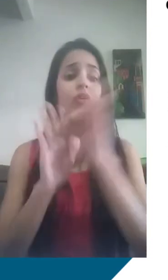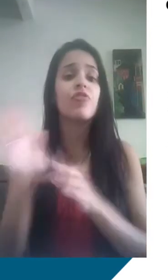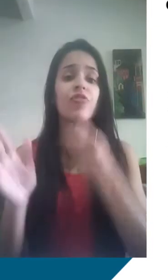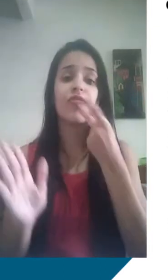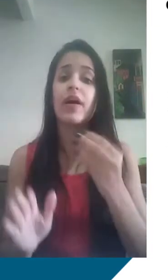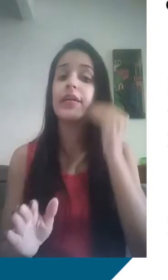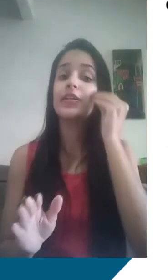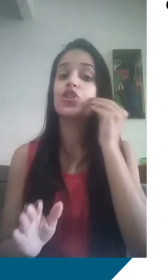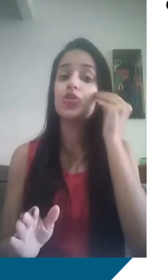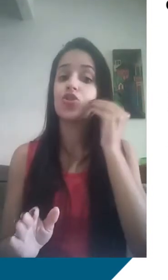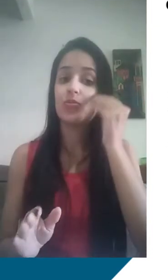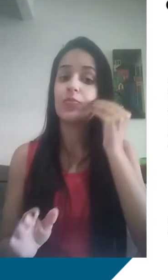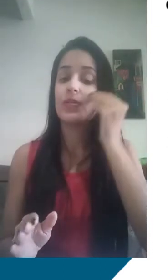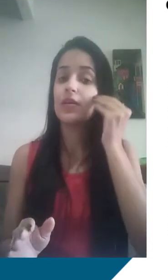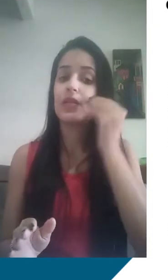garotas